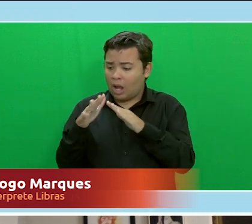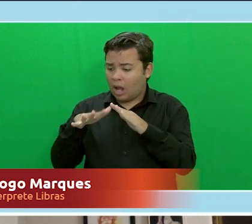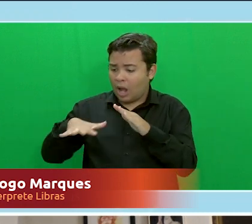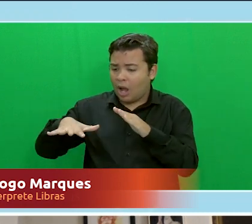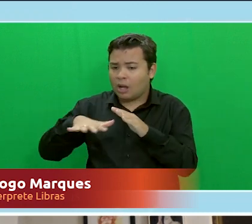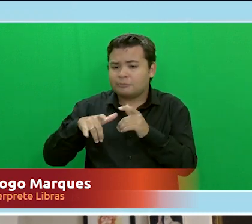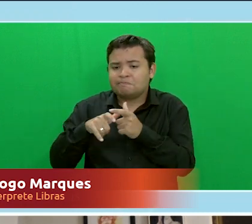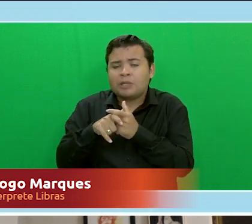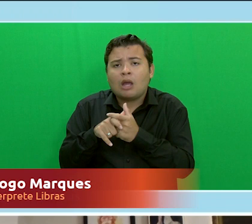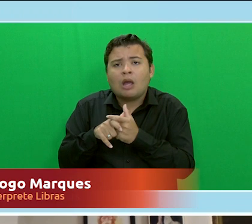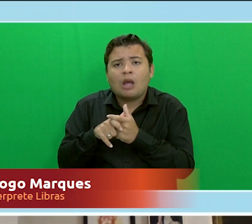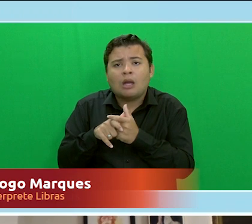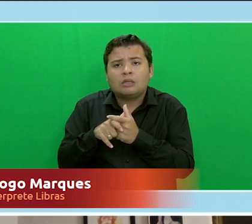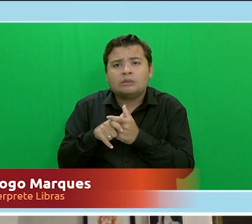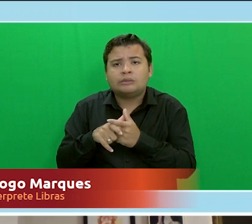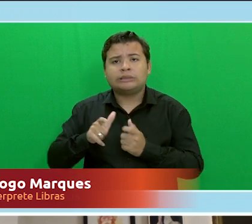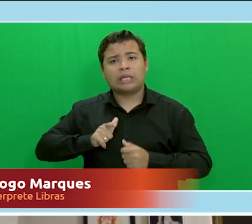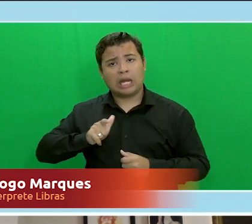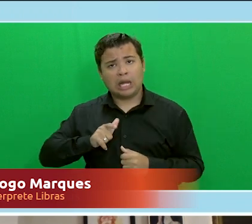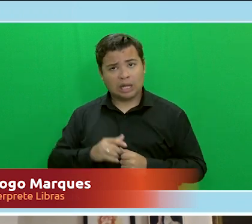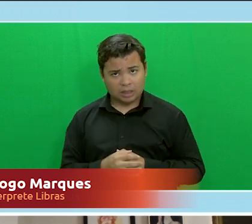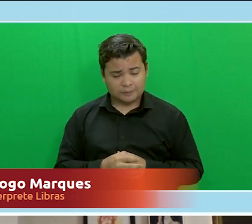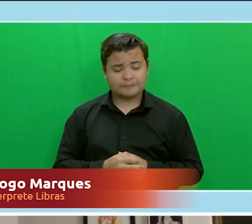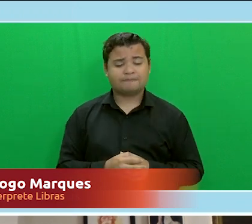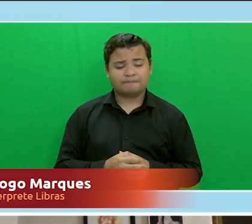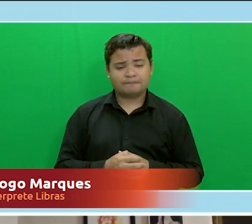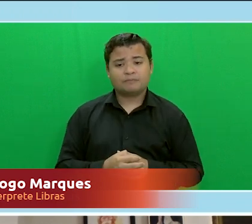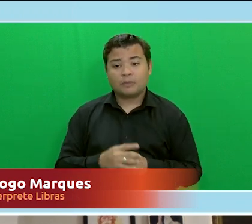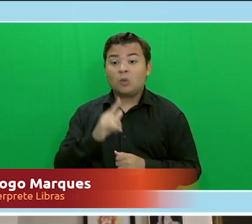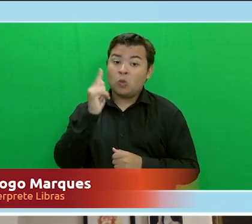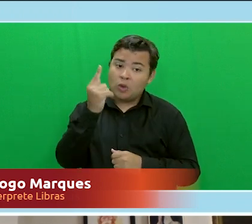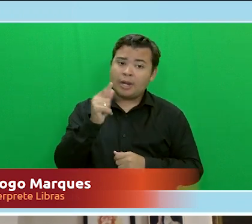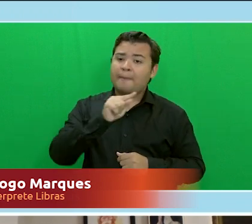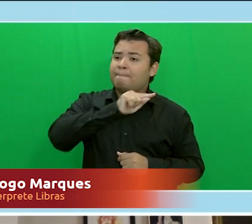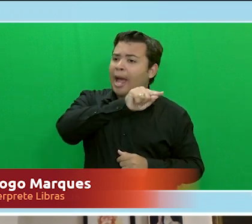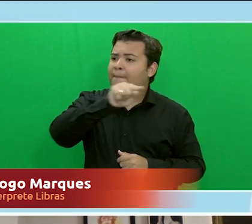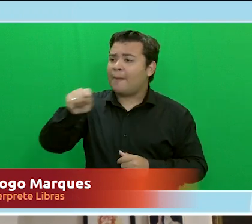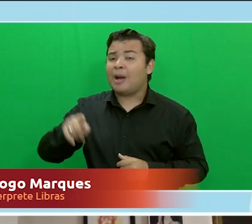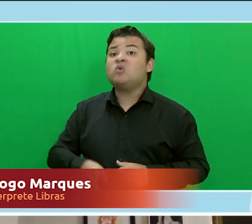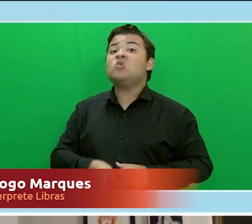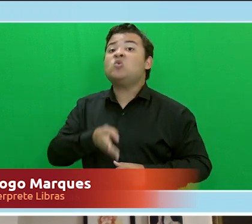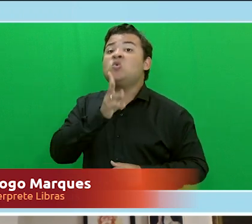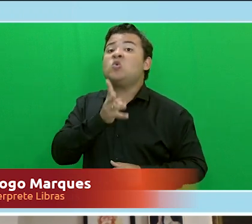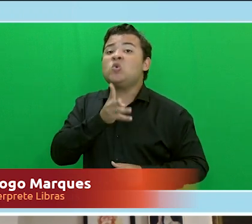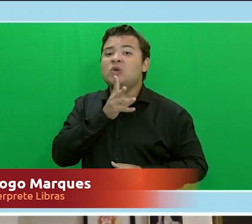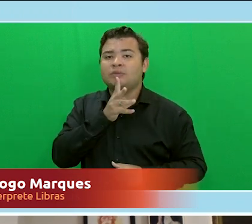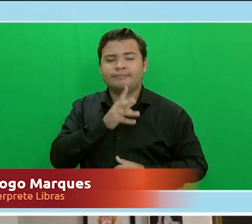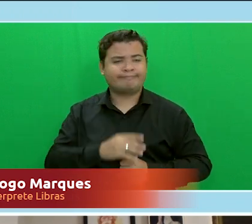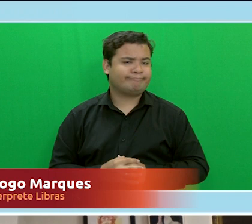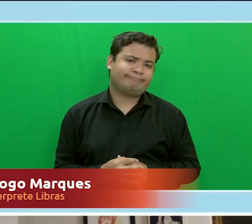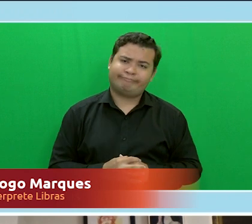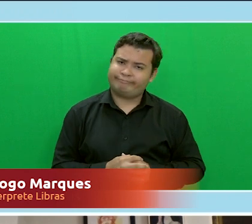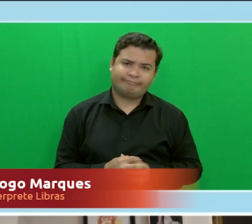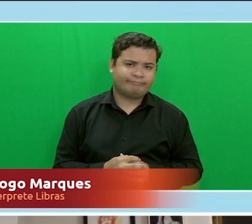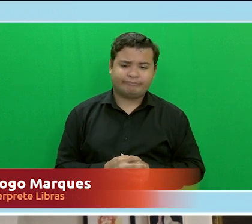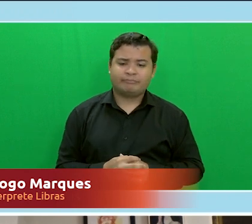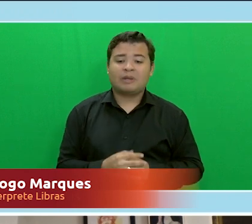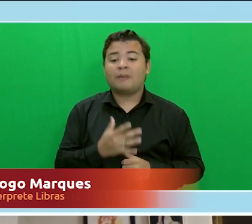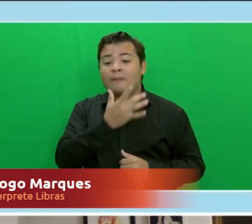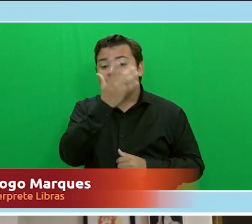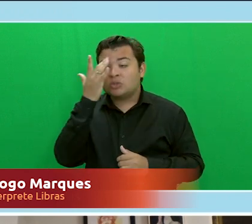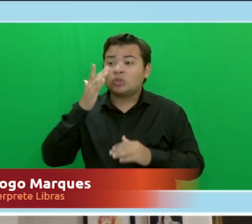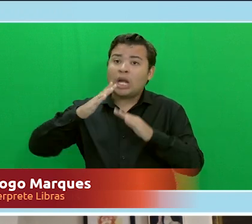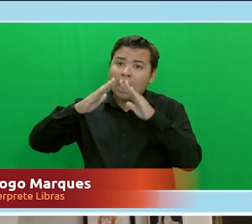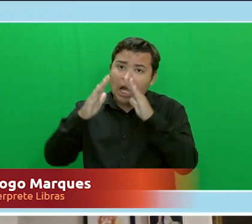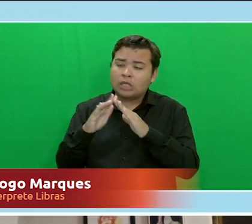cidade, um trecho muito pequeno. Na verdade, nós não conhecemos Goiânia. As pessoas que moram em Goiânia não